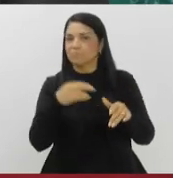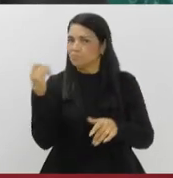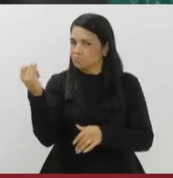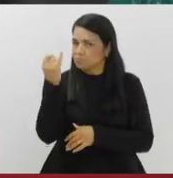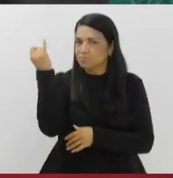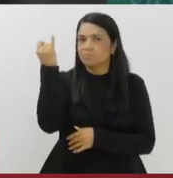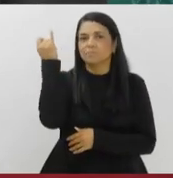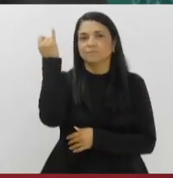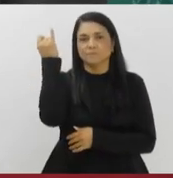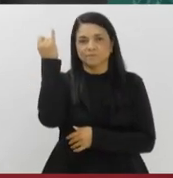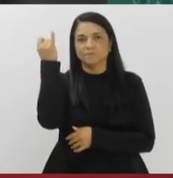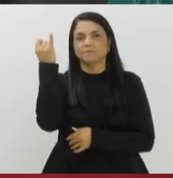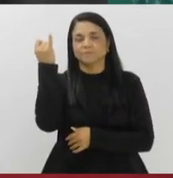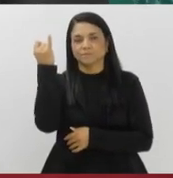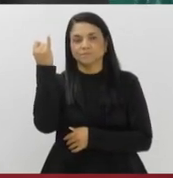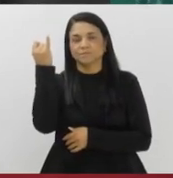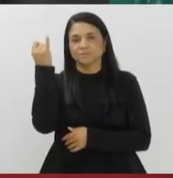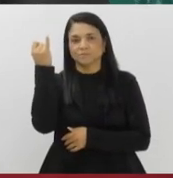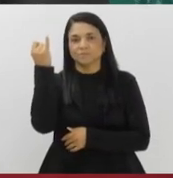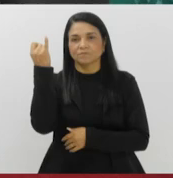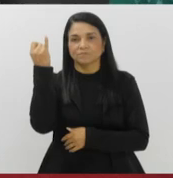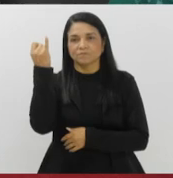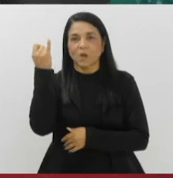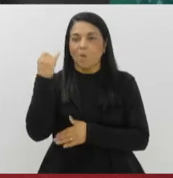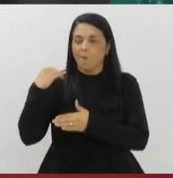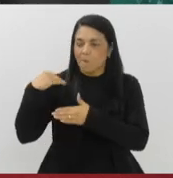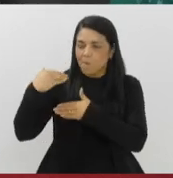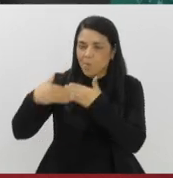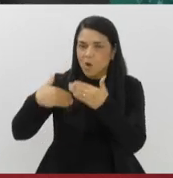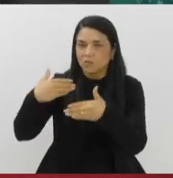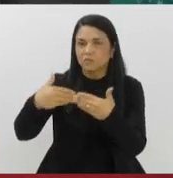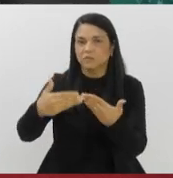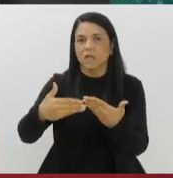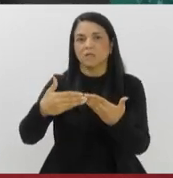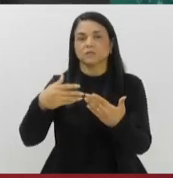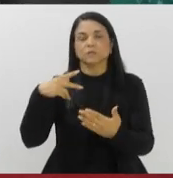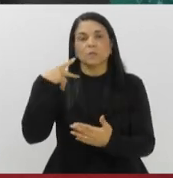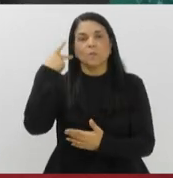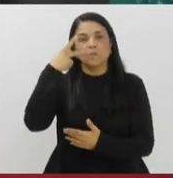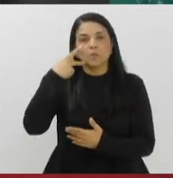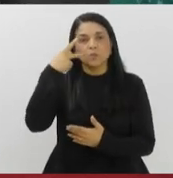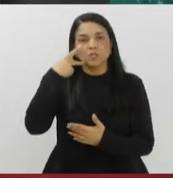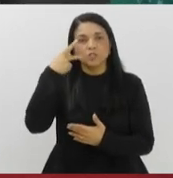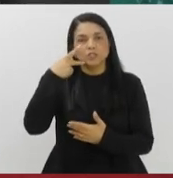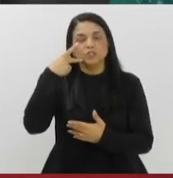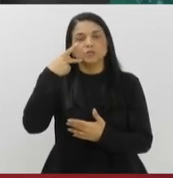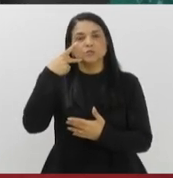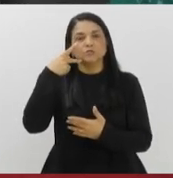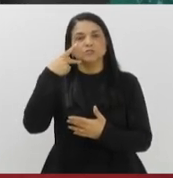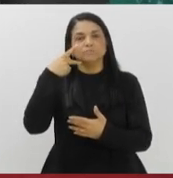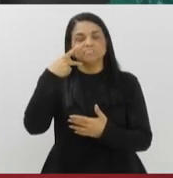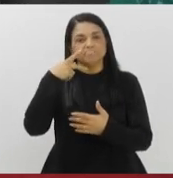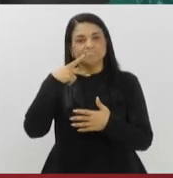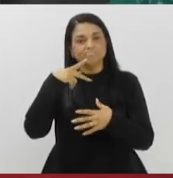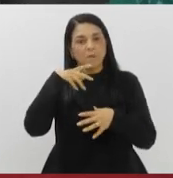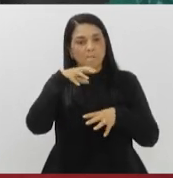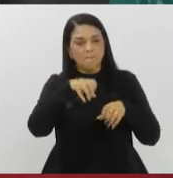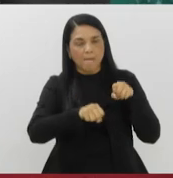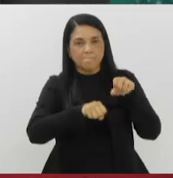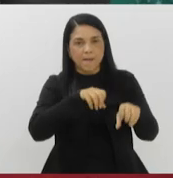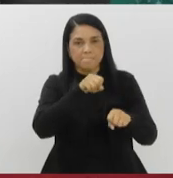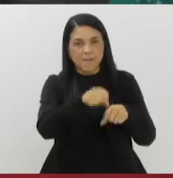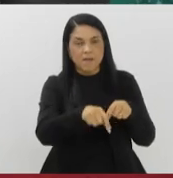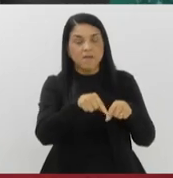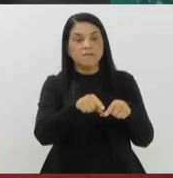importante, porque é um processo para a gente político de reapropriação e de repatriação, que é colocar